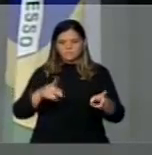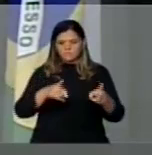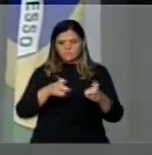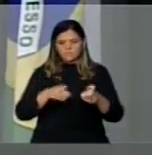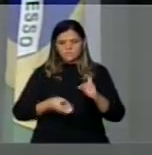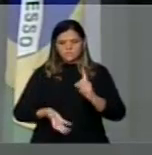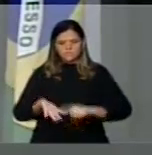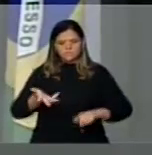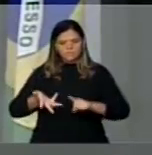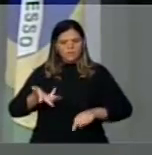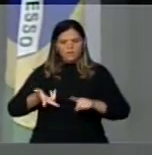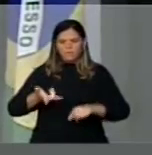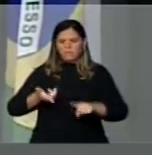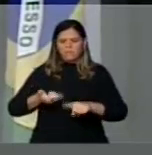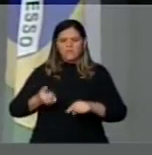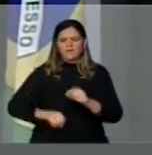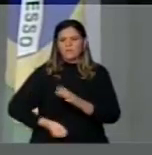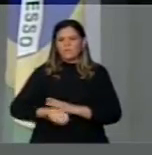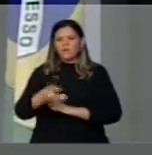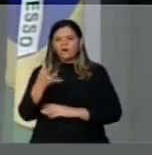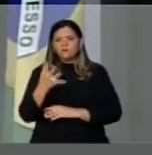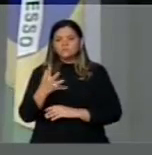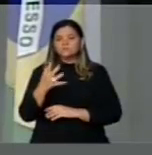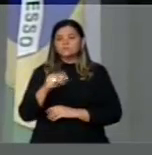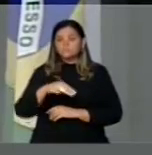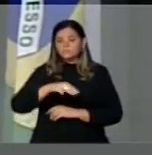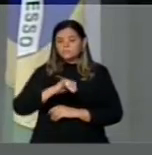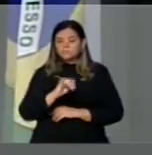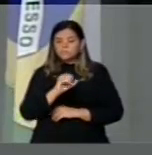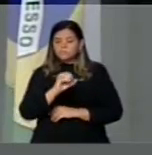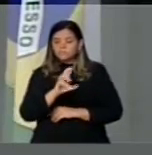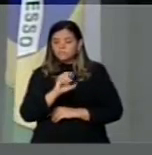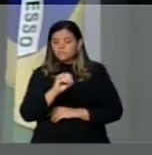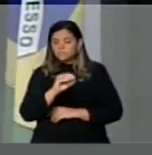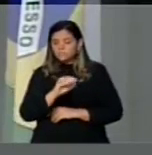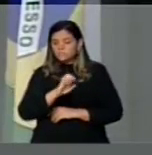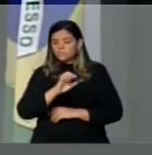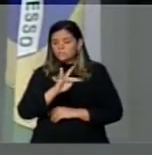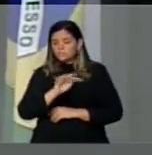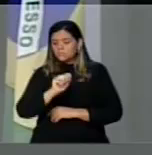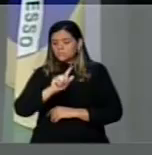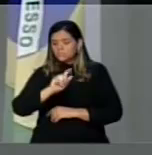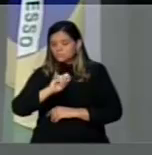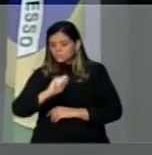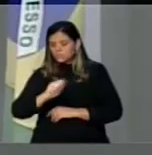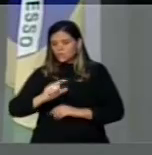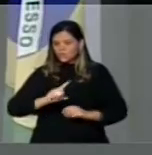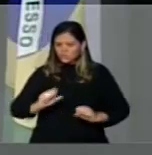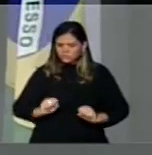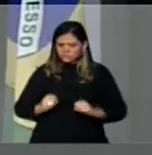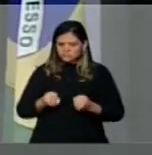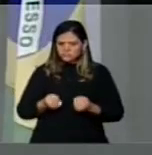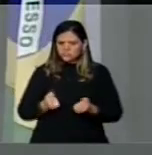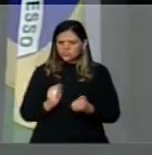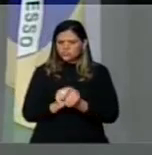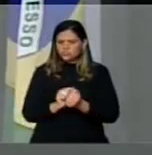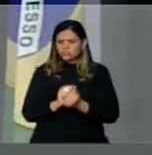estava aumentando, foram elas que tiveram a iniciativa de ir atrás, foram elas que